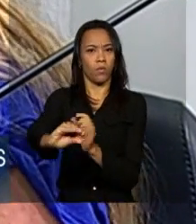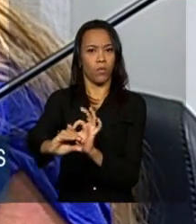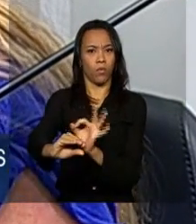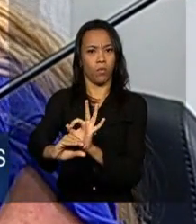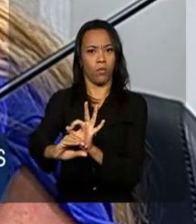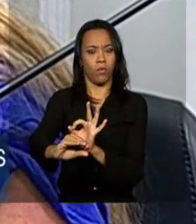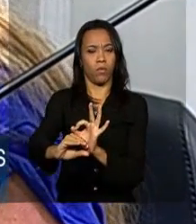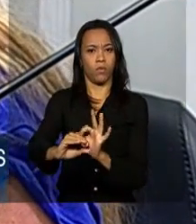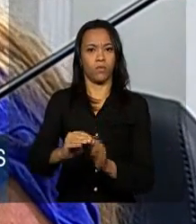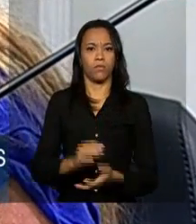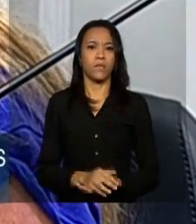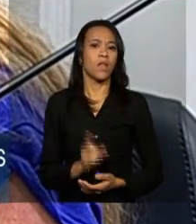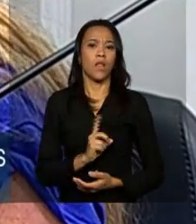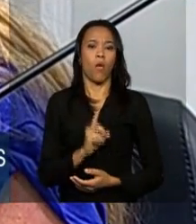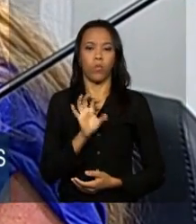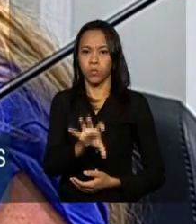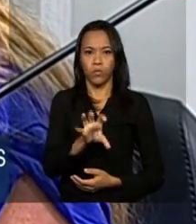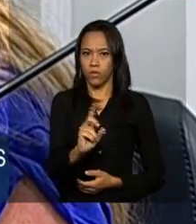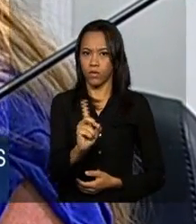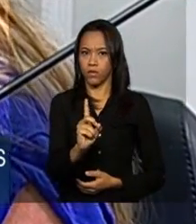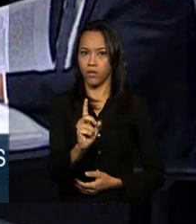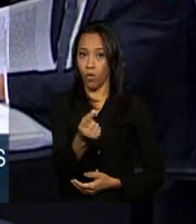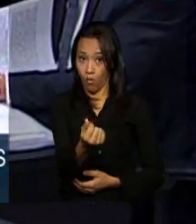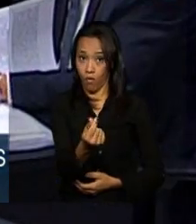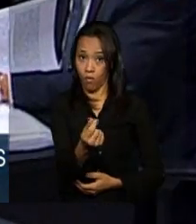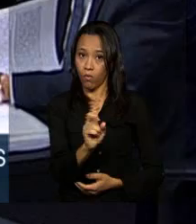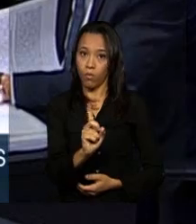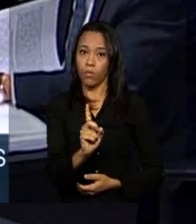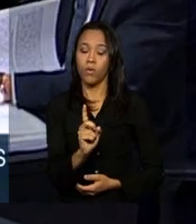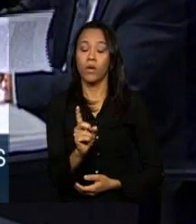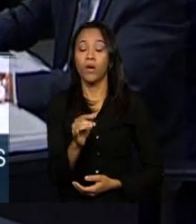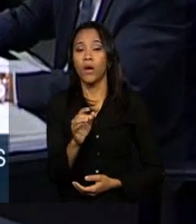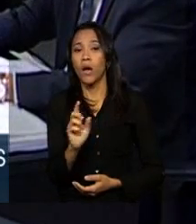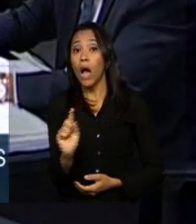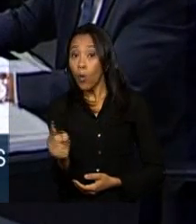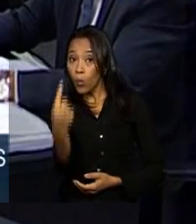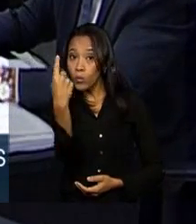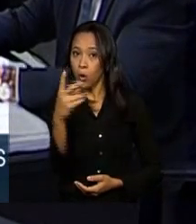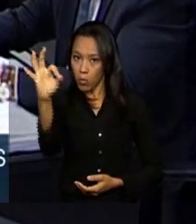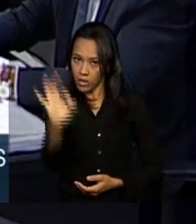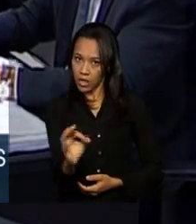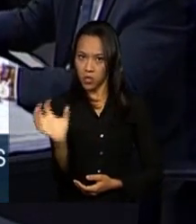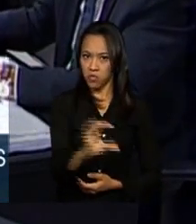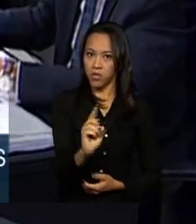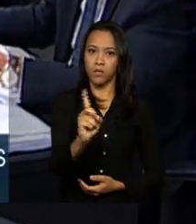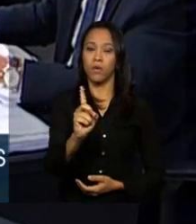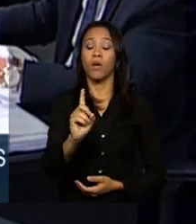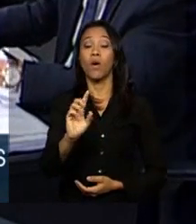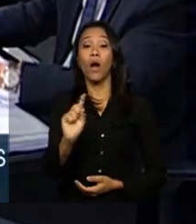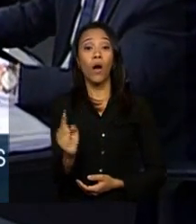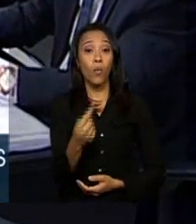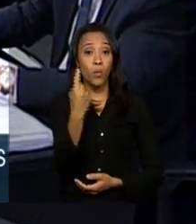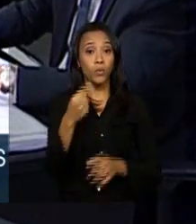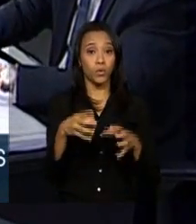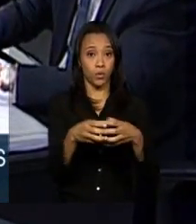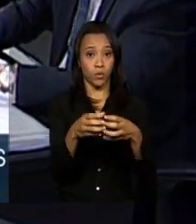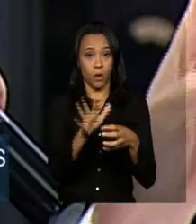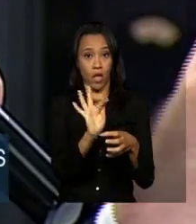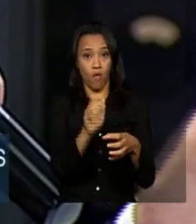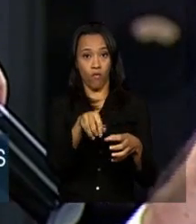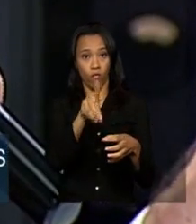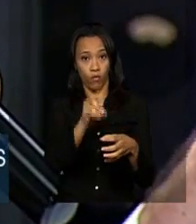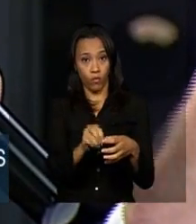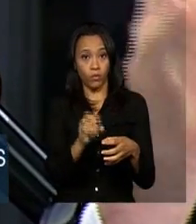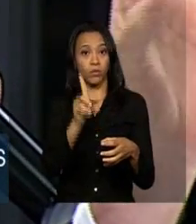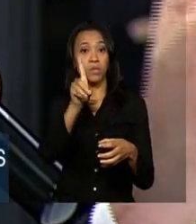não não não não afeta os valores que o único recurso que pode ser afetado como o ministro falou seria fundos de desenvolvimento porque isso aí são